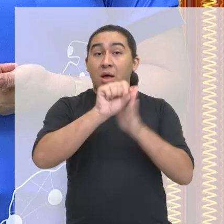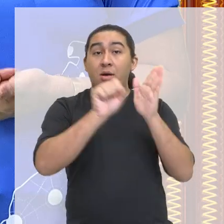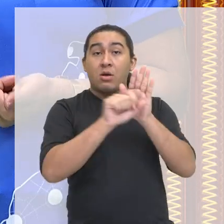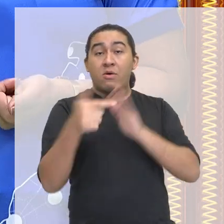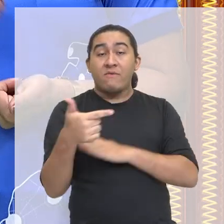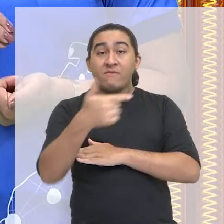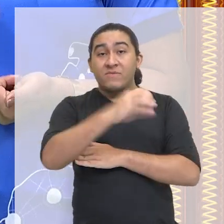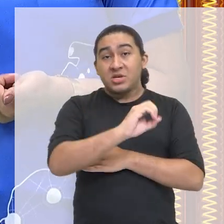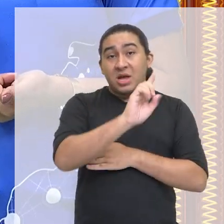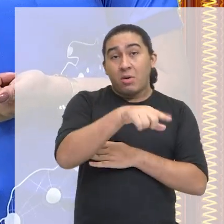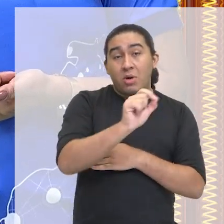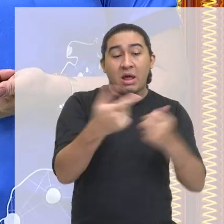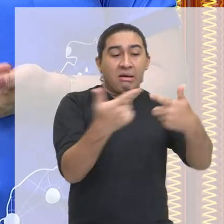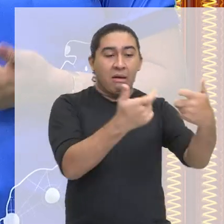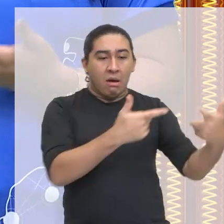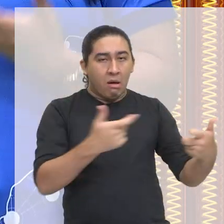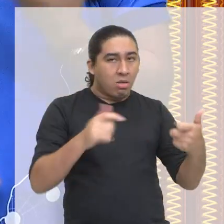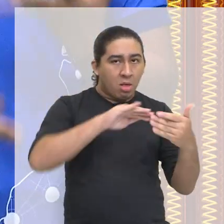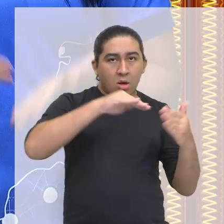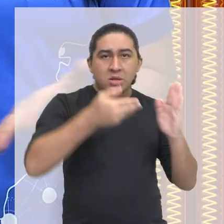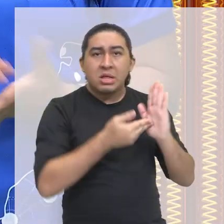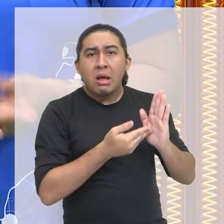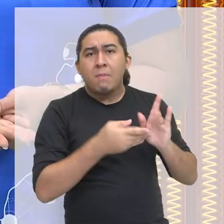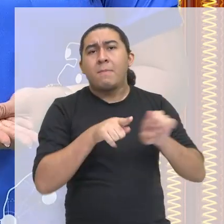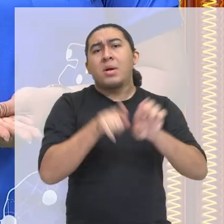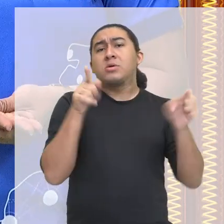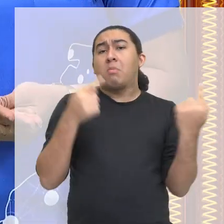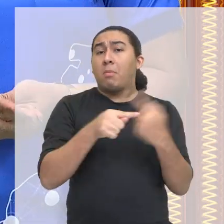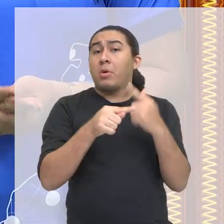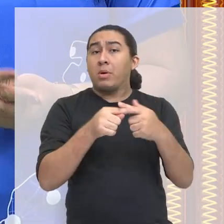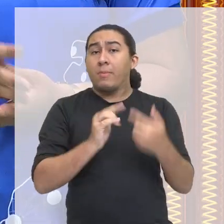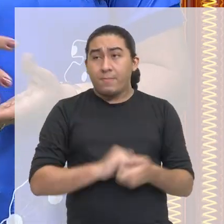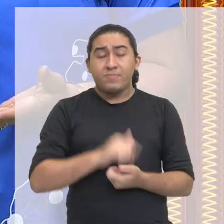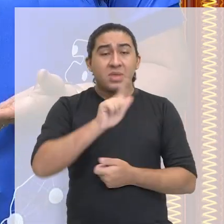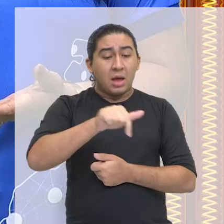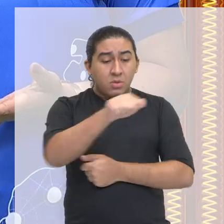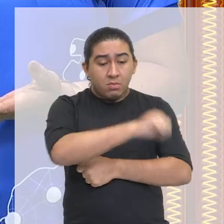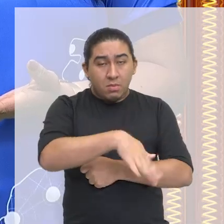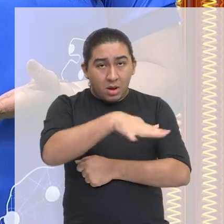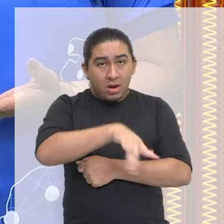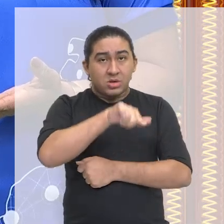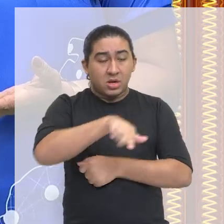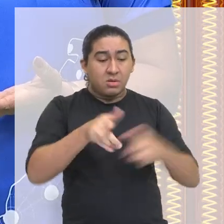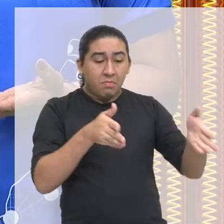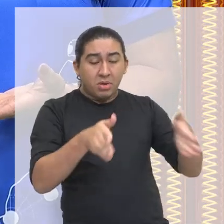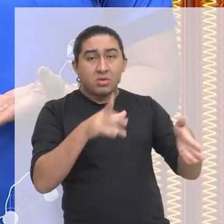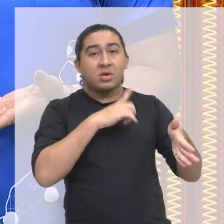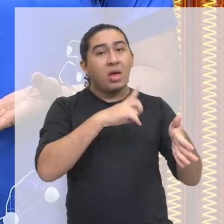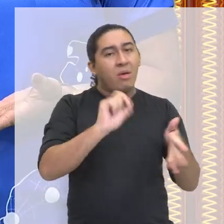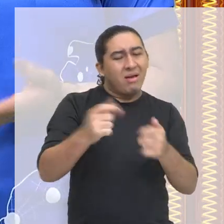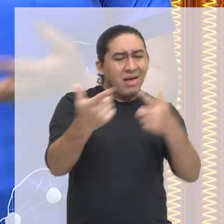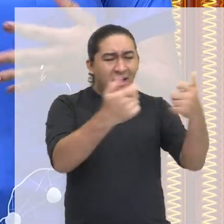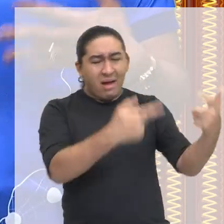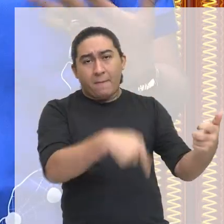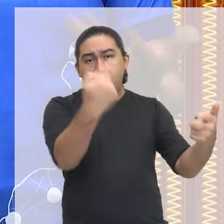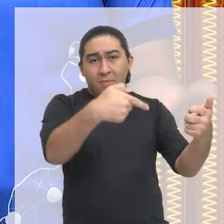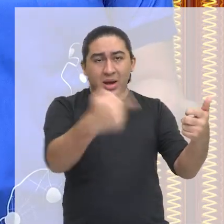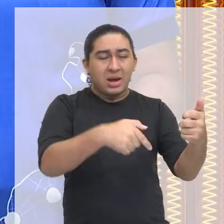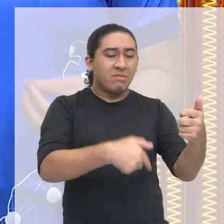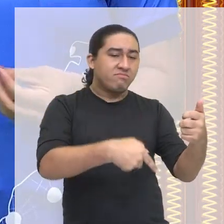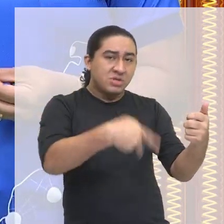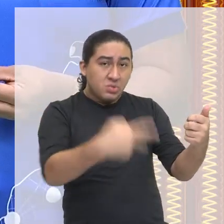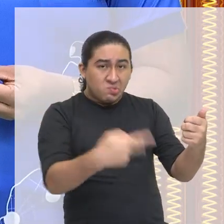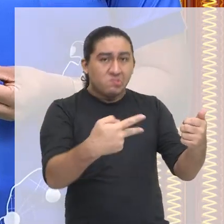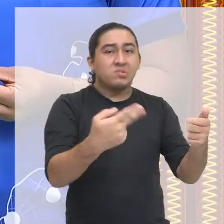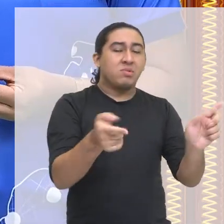é conhecido como a Era da Guerra Total. Por que como Era da Guerra Total? Foi o momento em que nós tivemos ali as grandes guerras mundiais, A